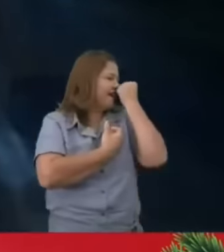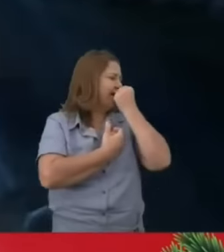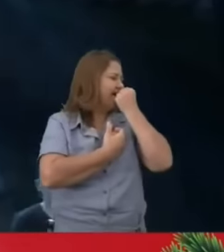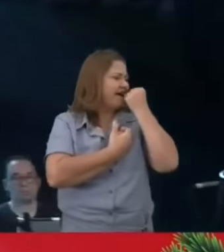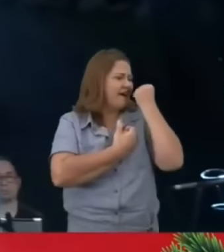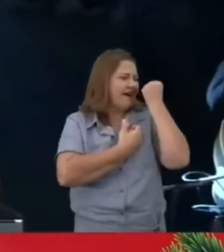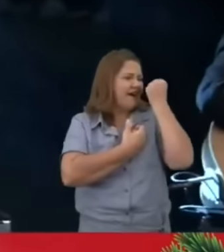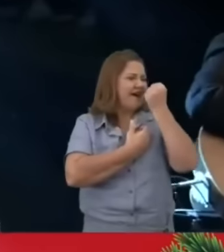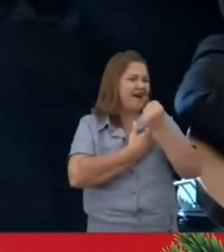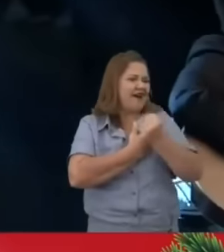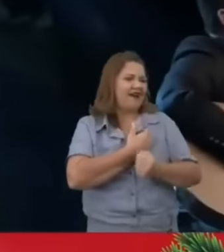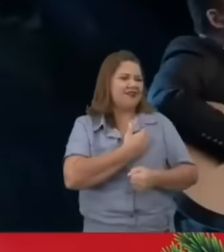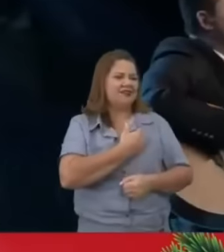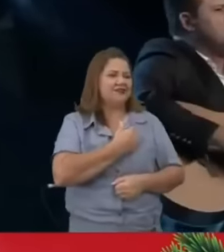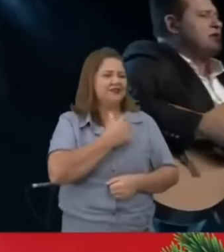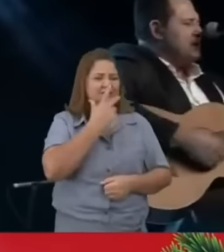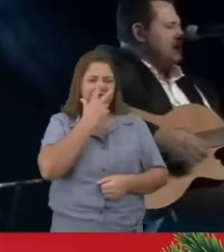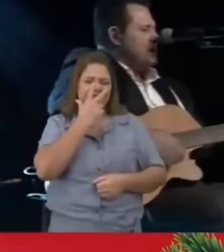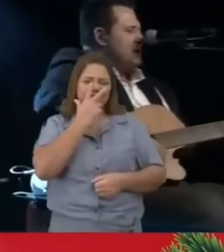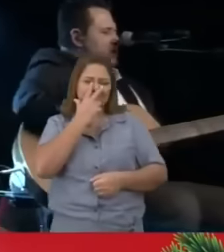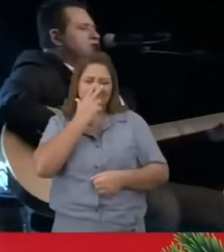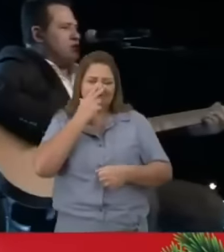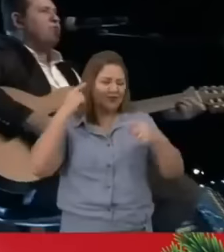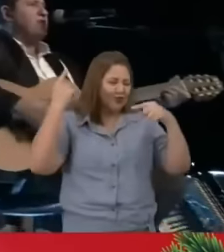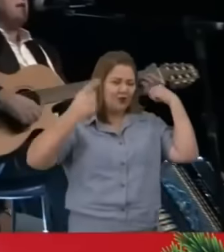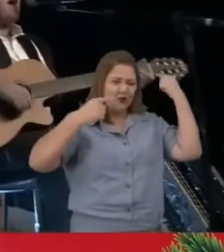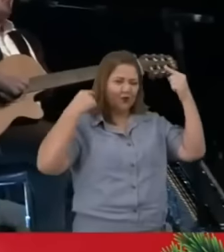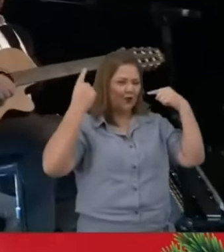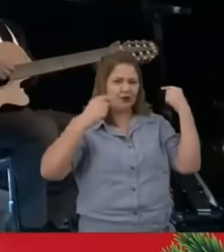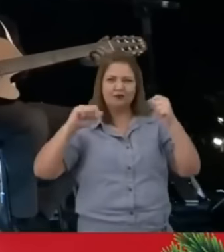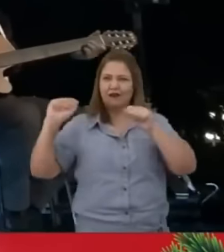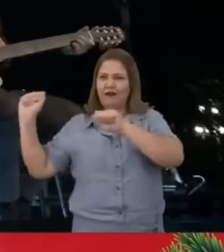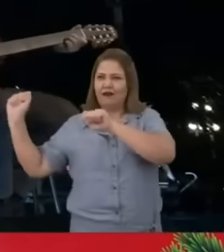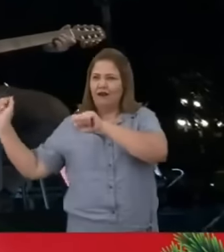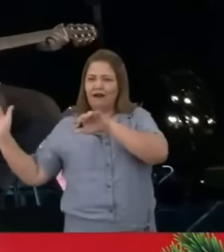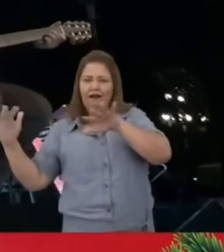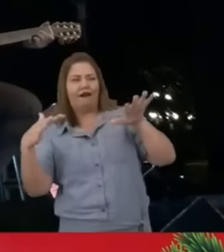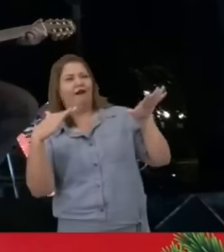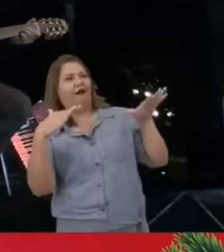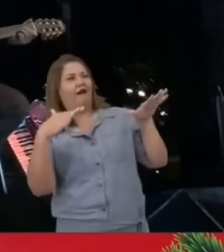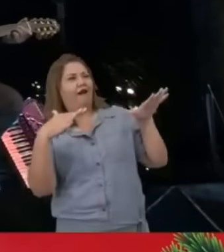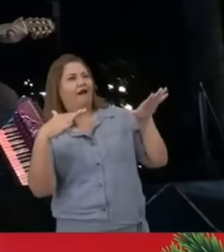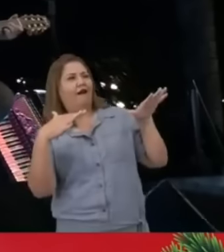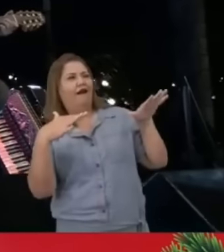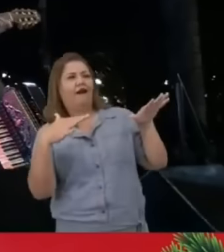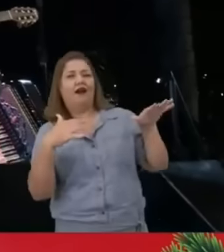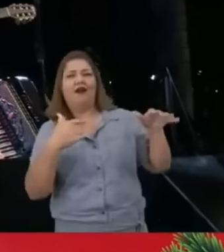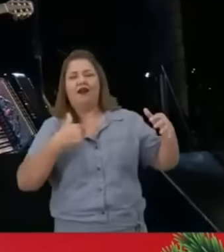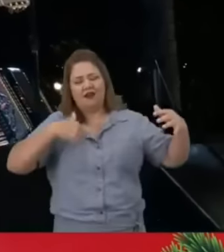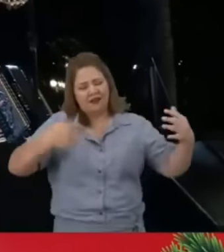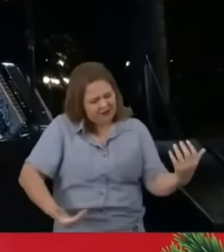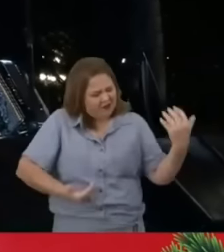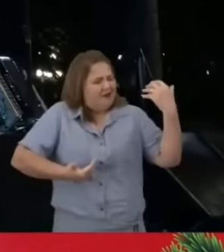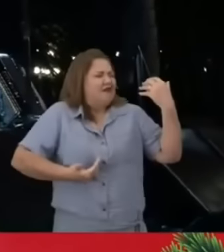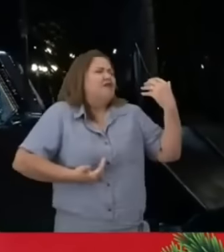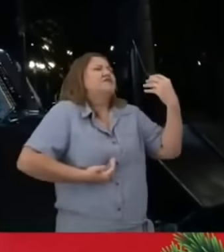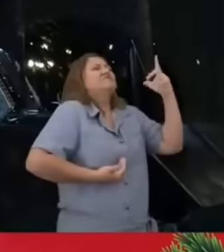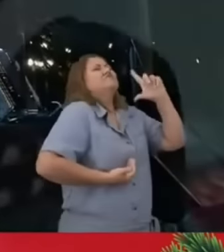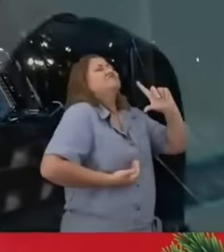inconformado e dois doidos varridos, e os convidados de queixo caído, me